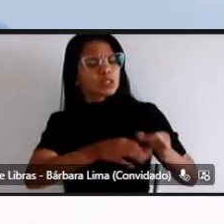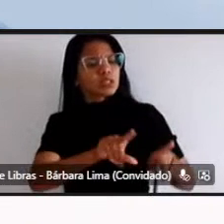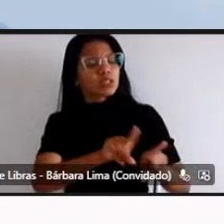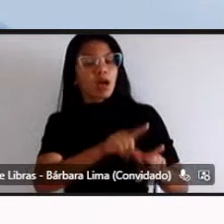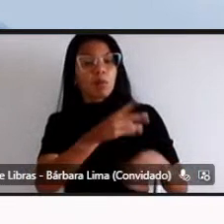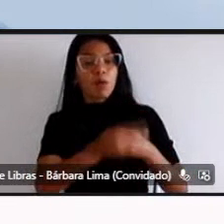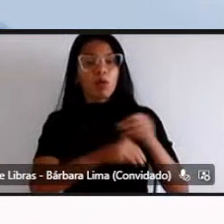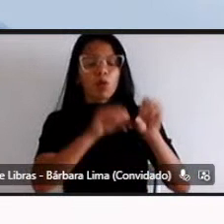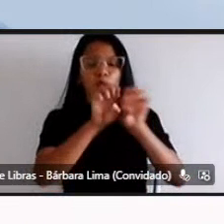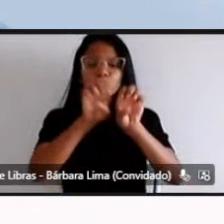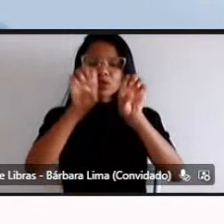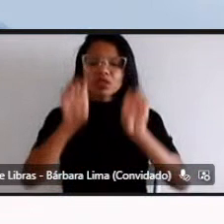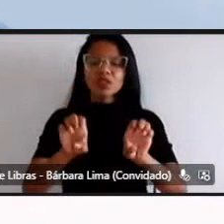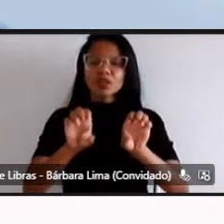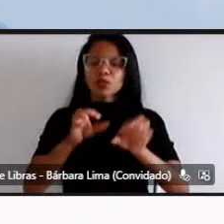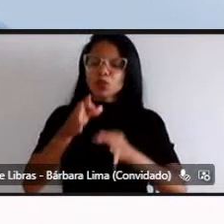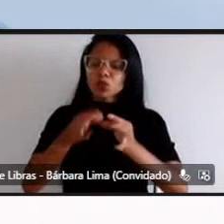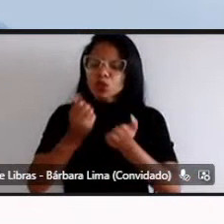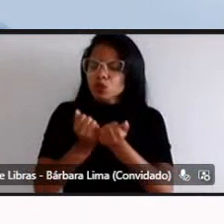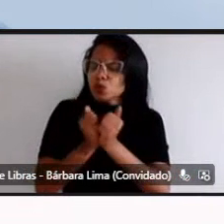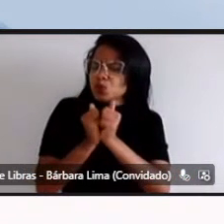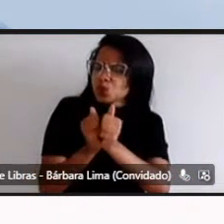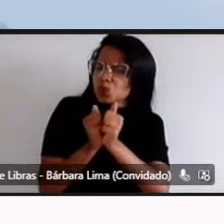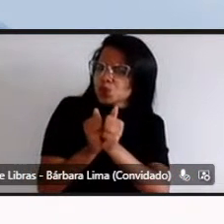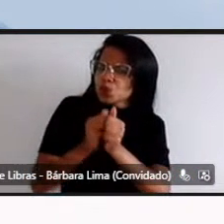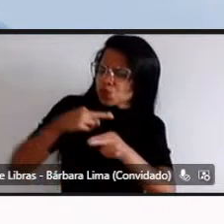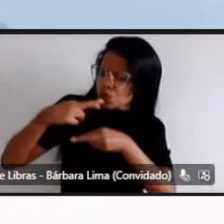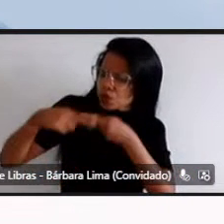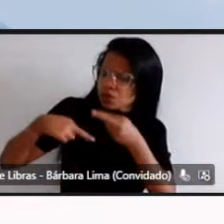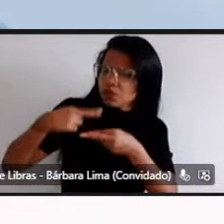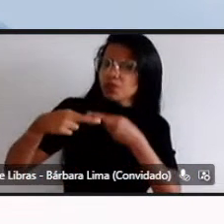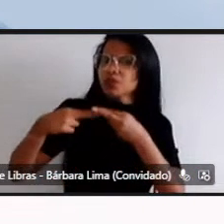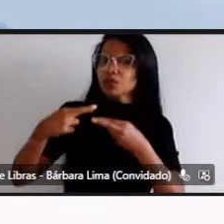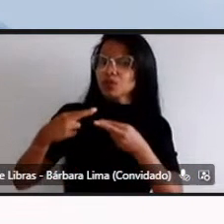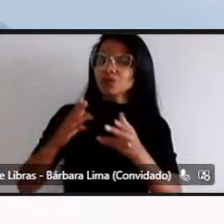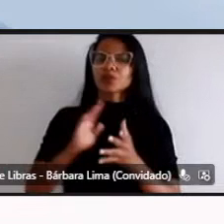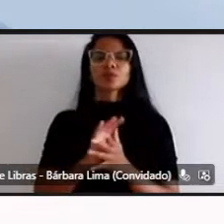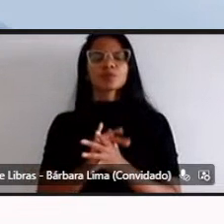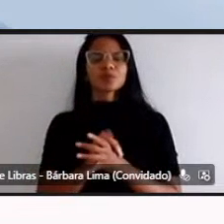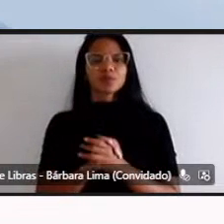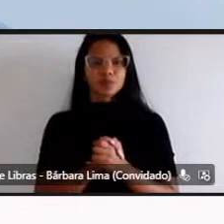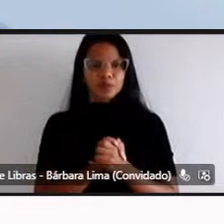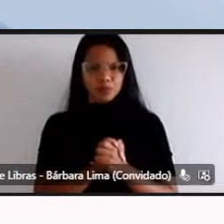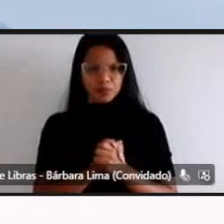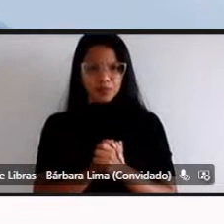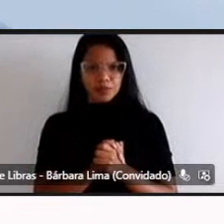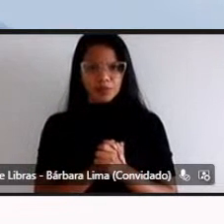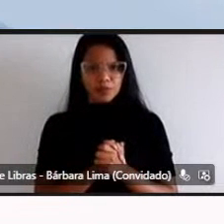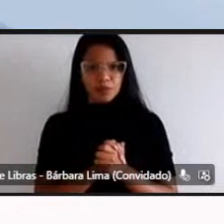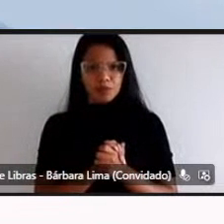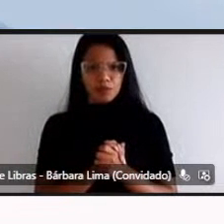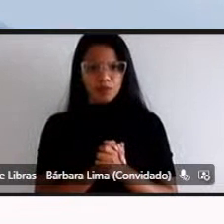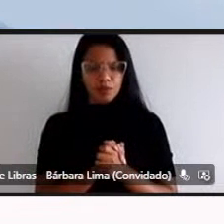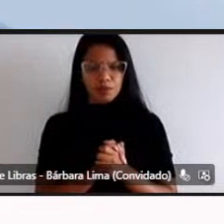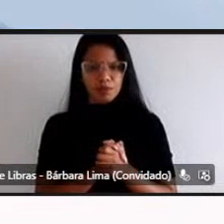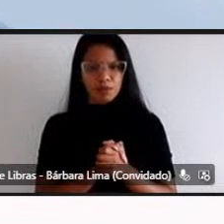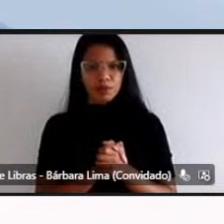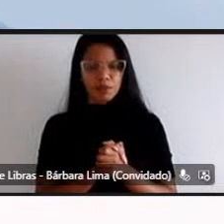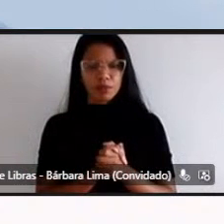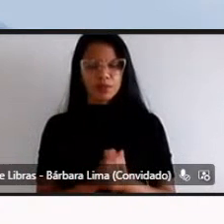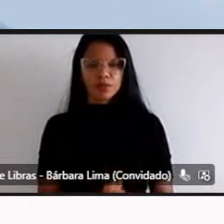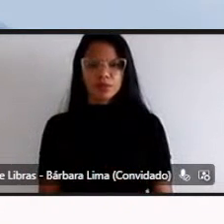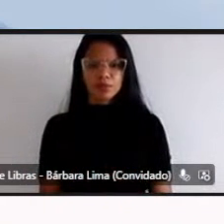sistema da justiça restaurativa. This is probably a diagram that many of you will think is